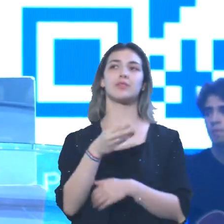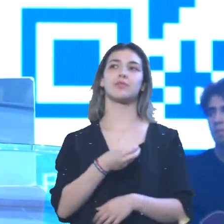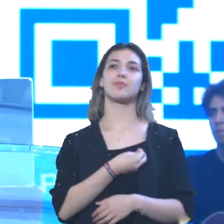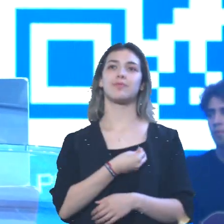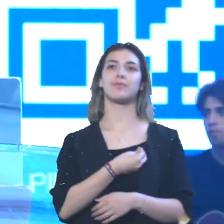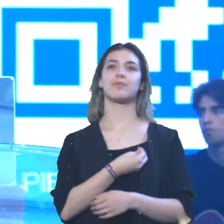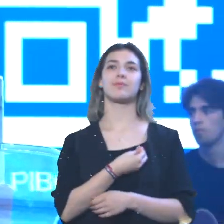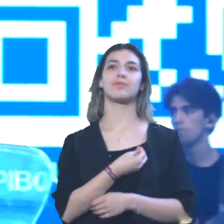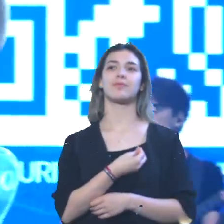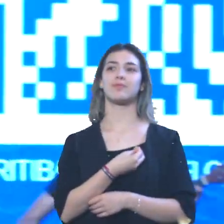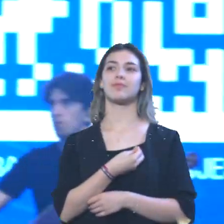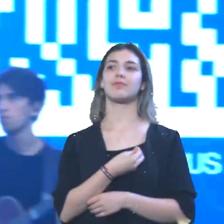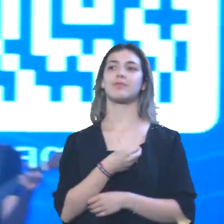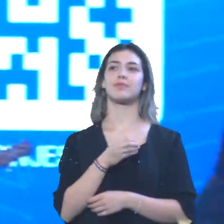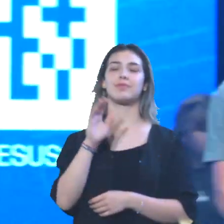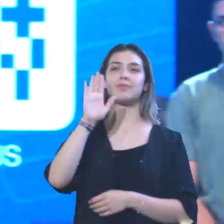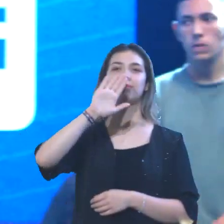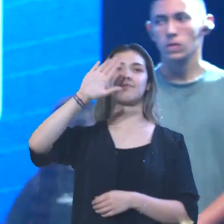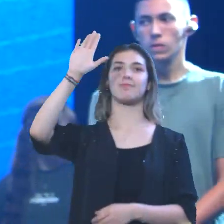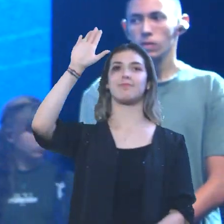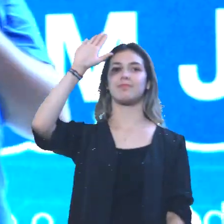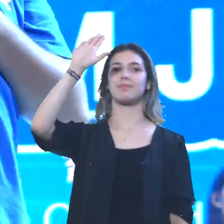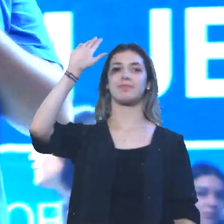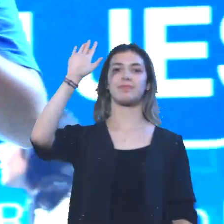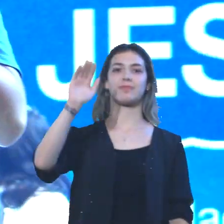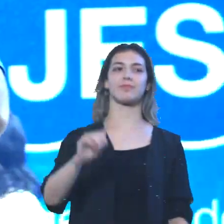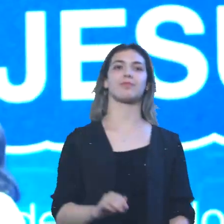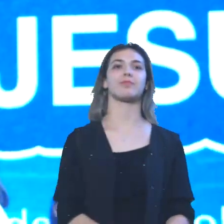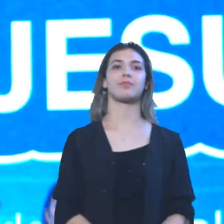essa pessoa que quer entregar a sua vida a Jesus, levanta a sua mão.